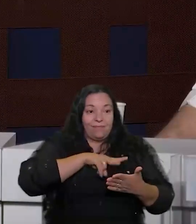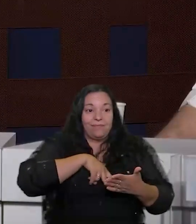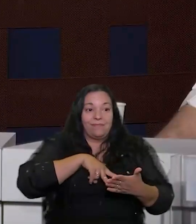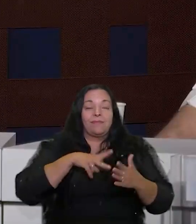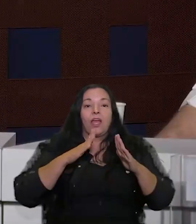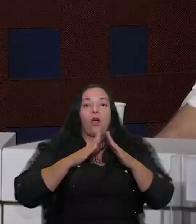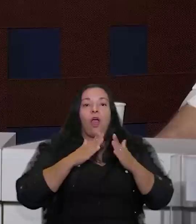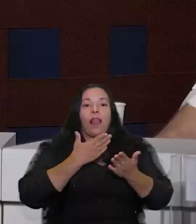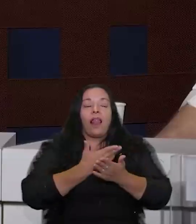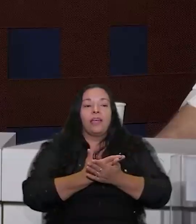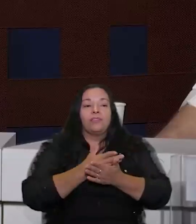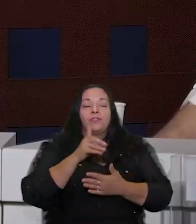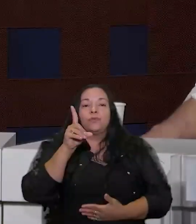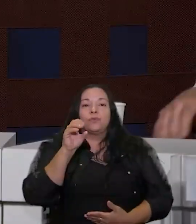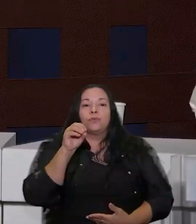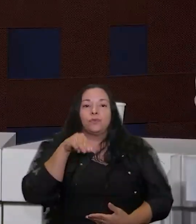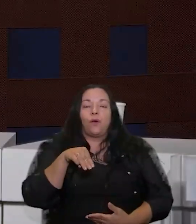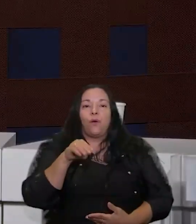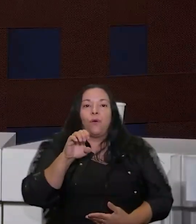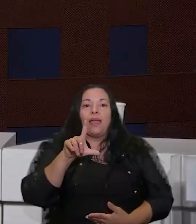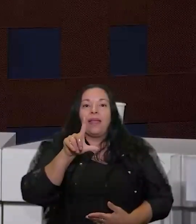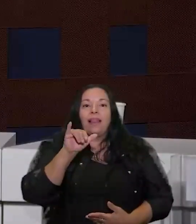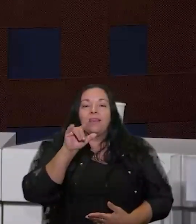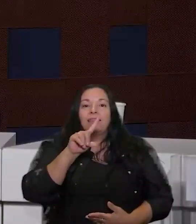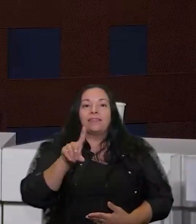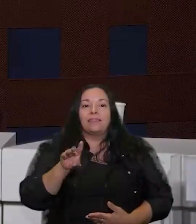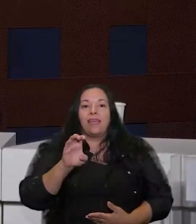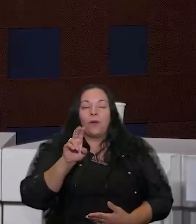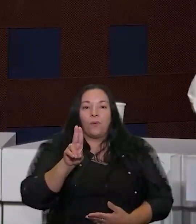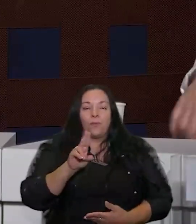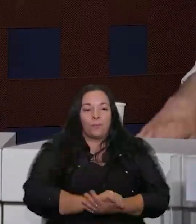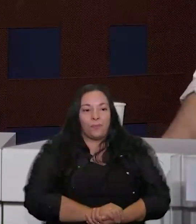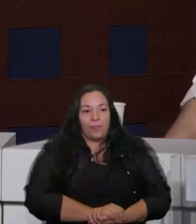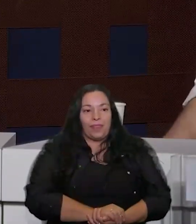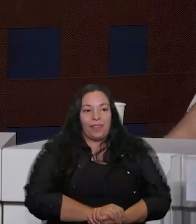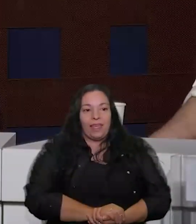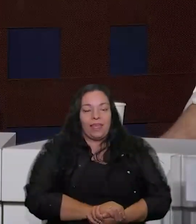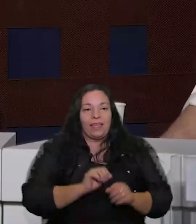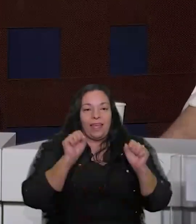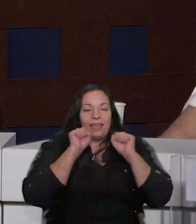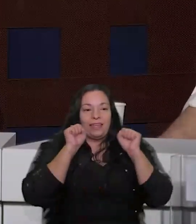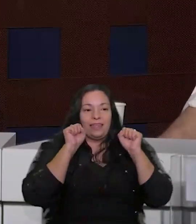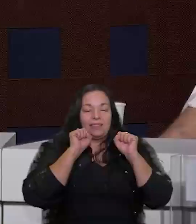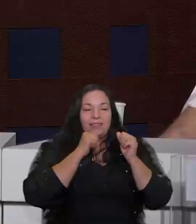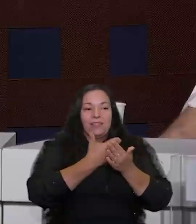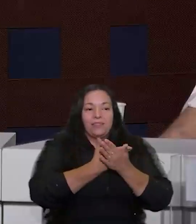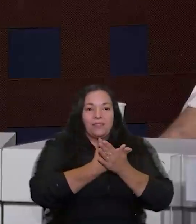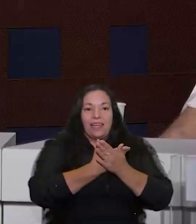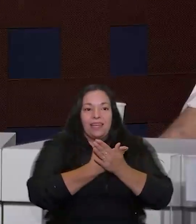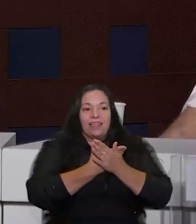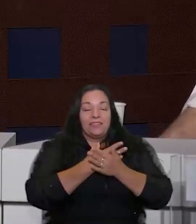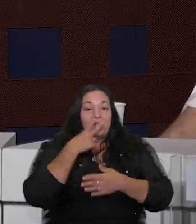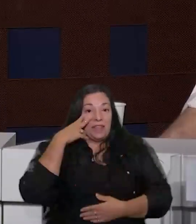Dom Eliseu, que também esteve lá no dia, e que, né, tiveram, assim, tão queridos, a estudante, eu estou até vendo ela